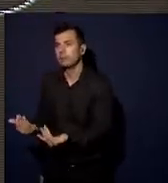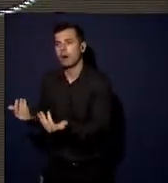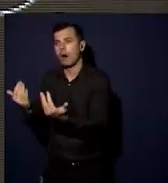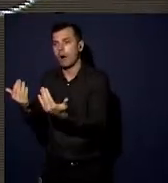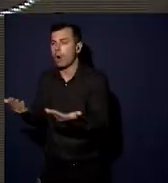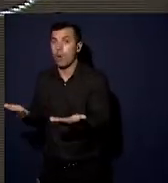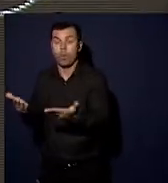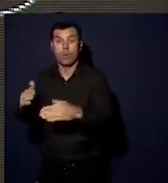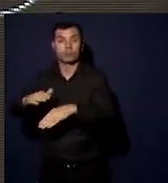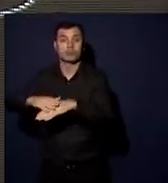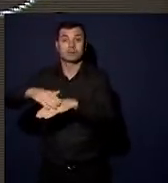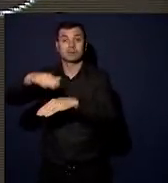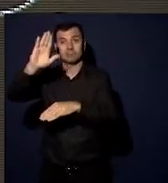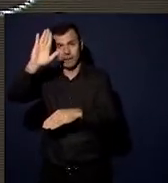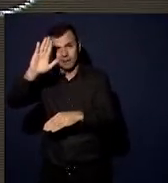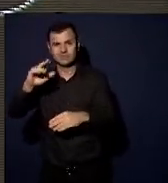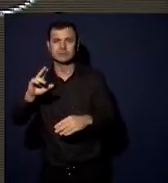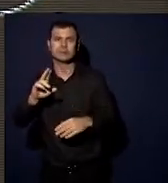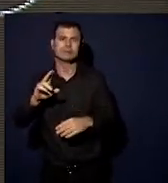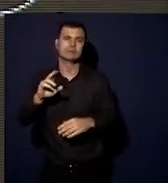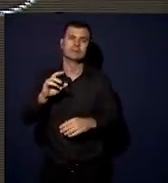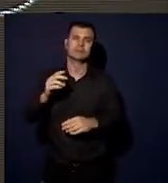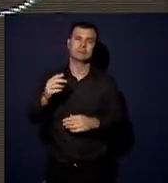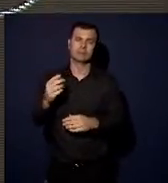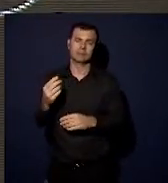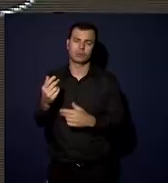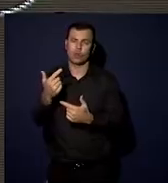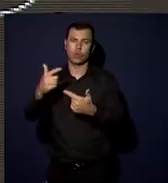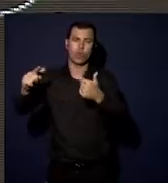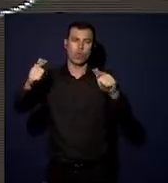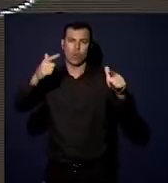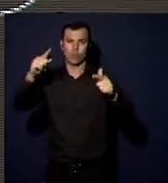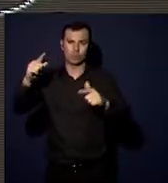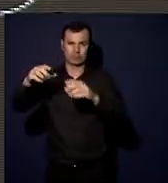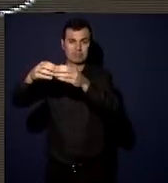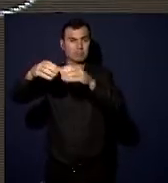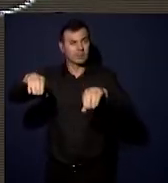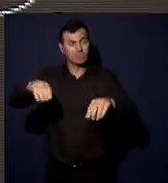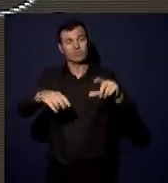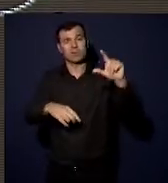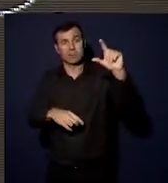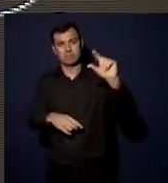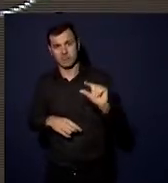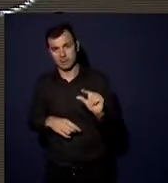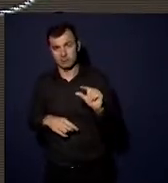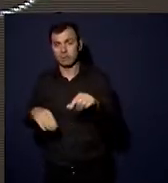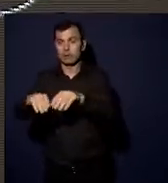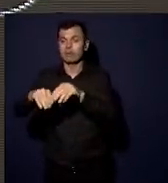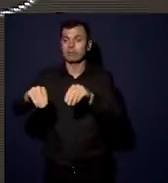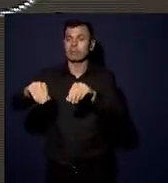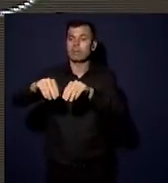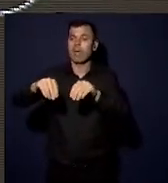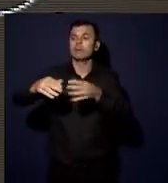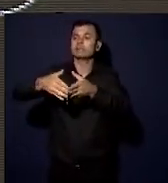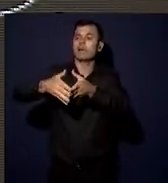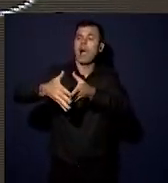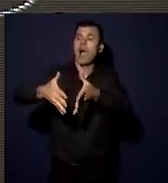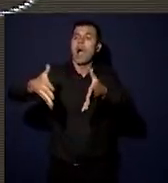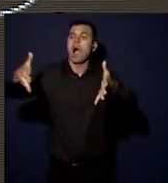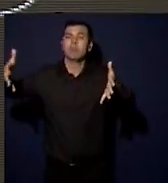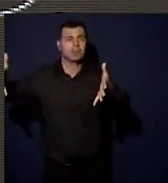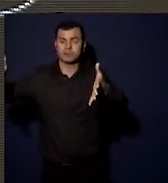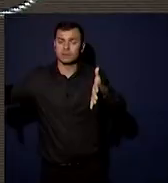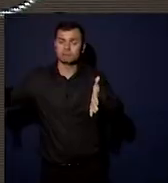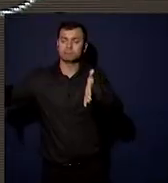produzia a um preço muito mais baixo e a produtividade fez com que mesmo sem grandes momentos diária na prática com a área basicamente